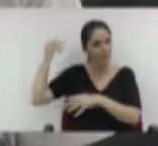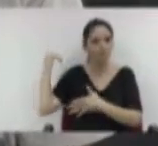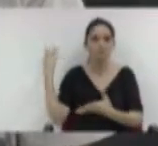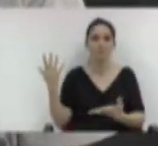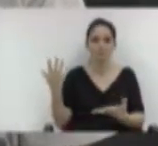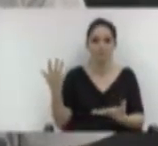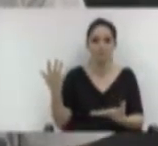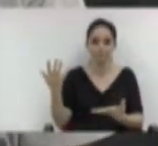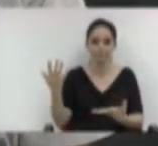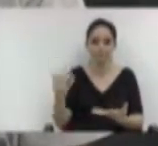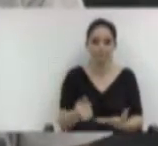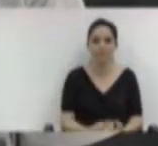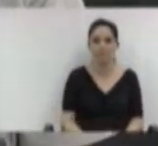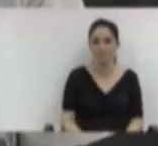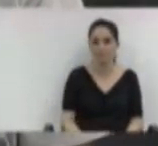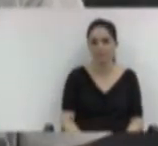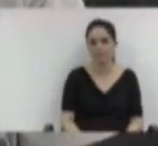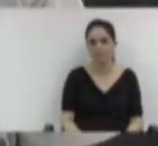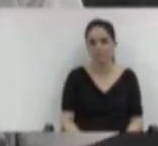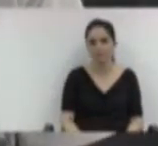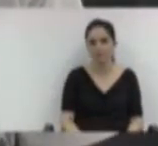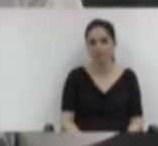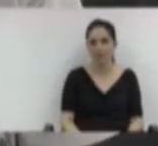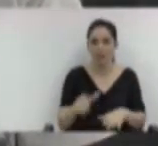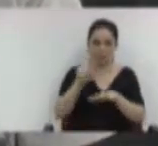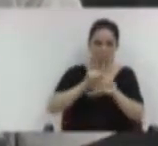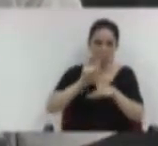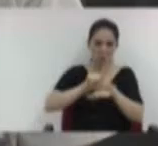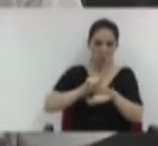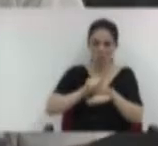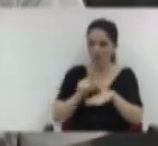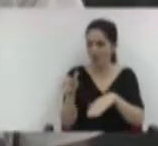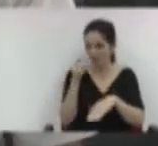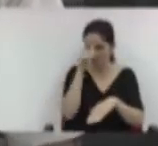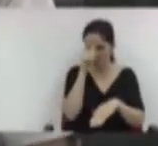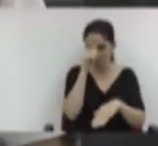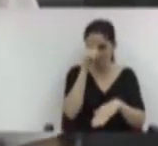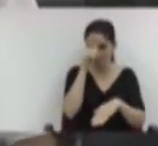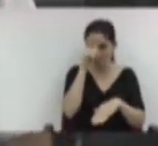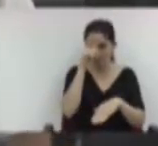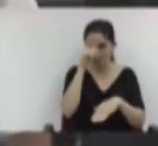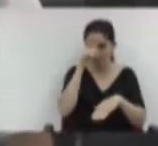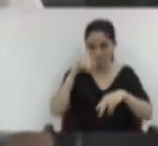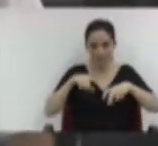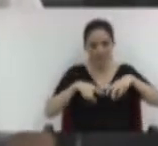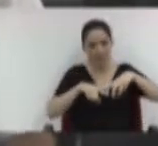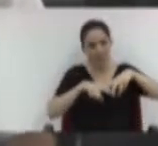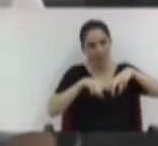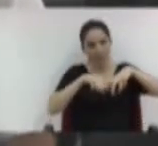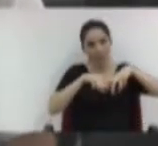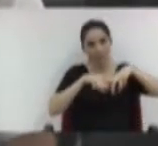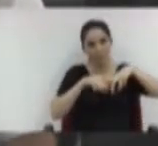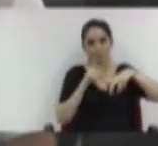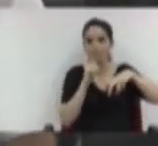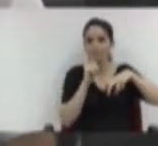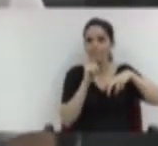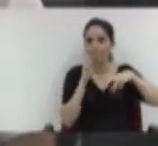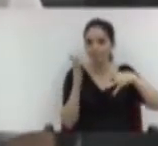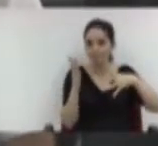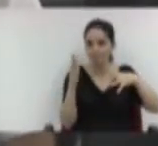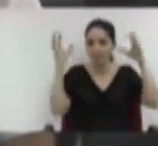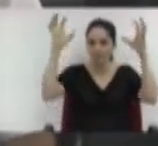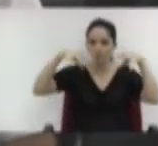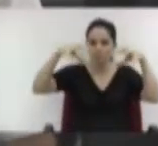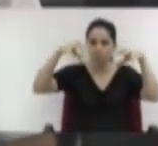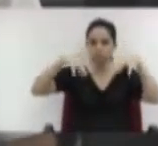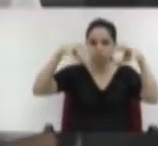ficar com o joelho, a cintura de água e ficar limpando num dia de janeiro, que 1º de janeiro, que era